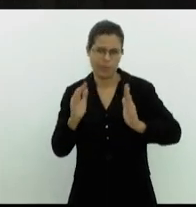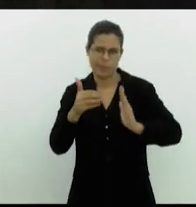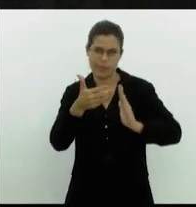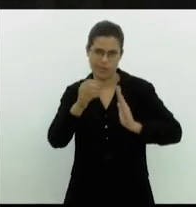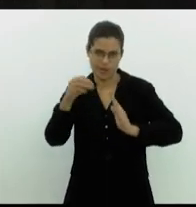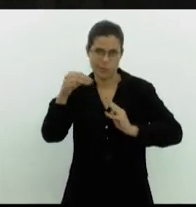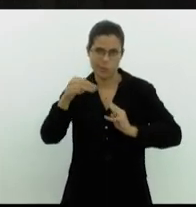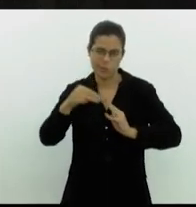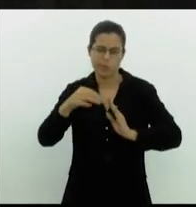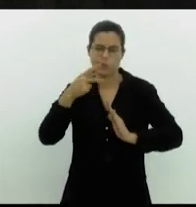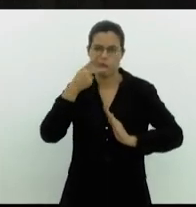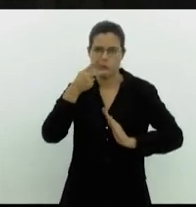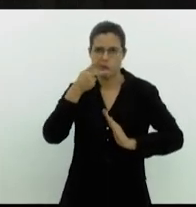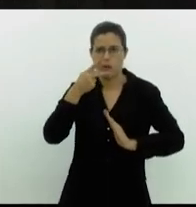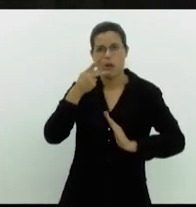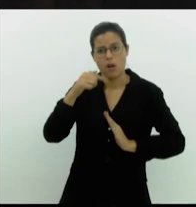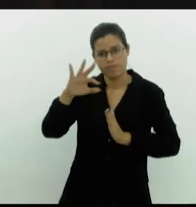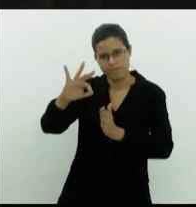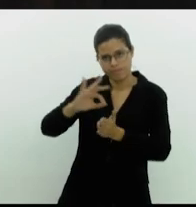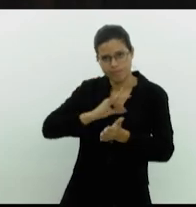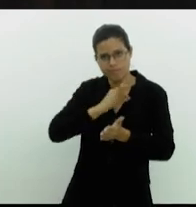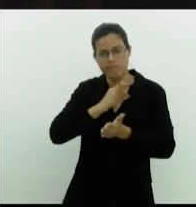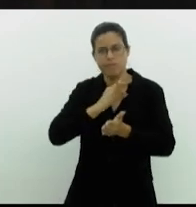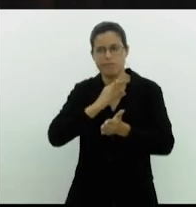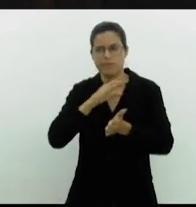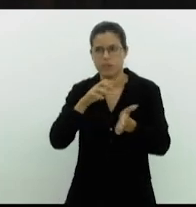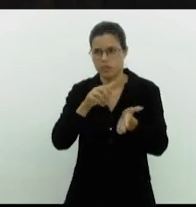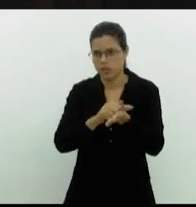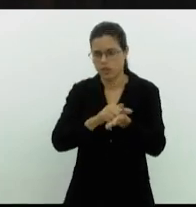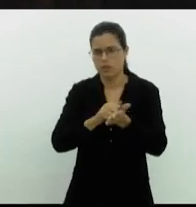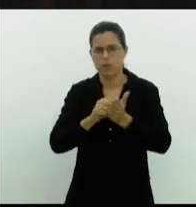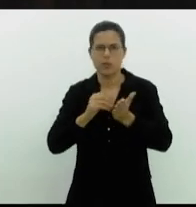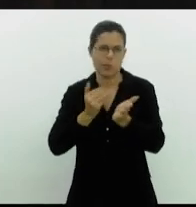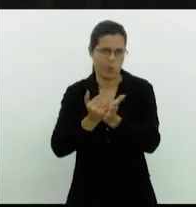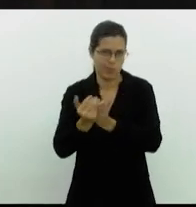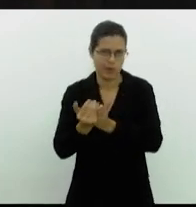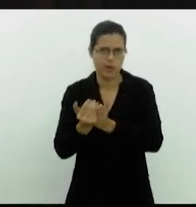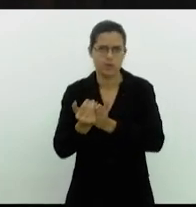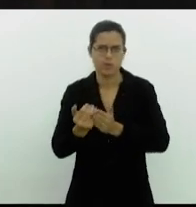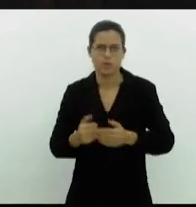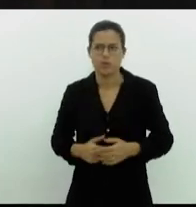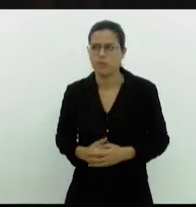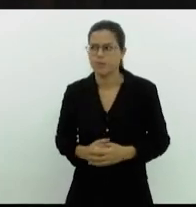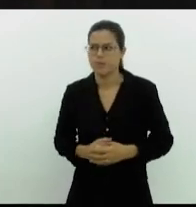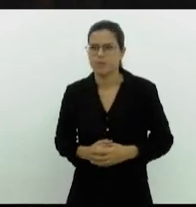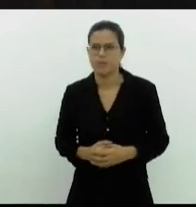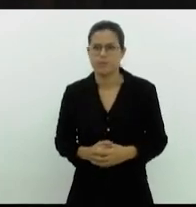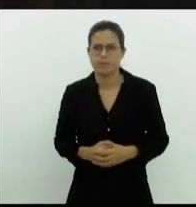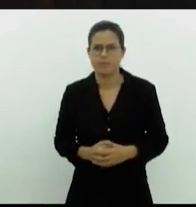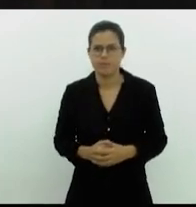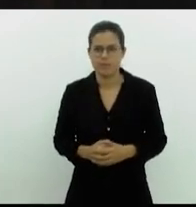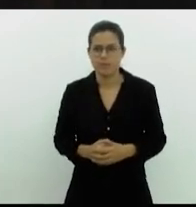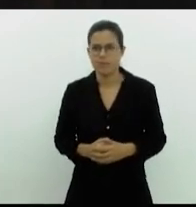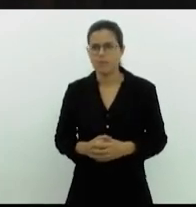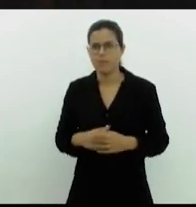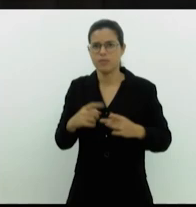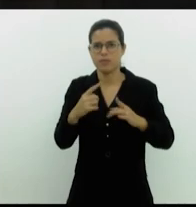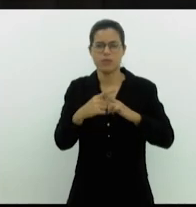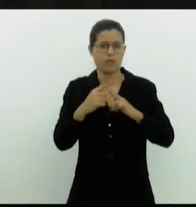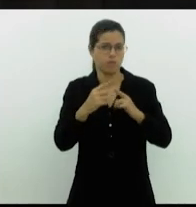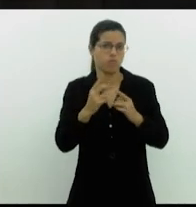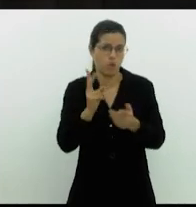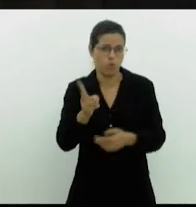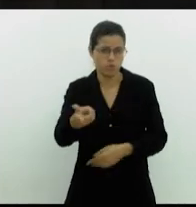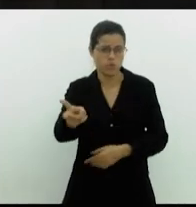minutos, me inscrevi aqui no expediente inicial, porque continuarei com esse